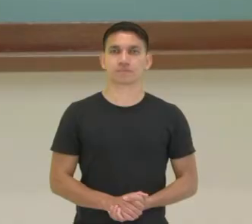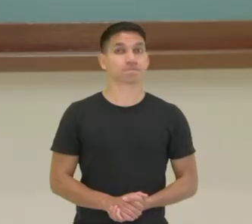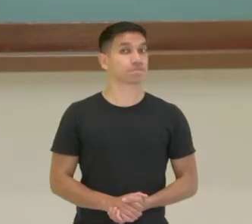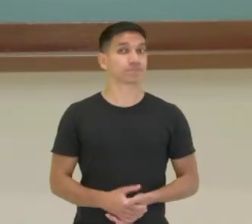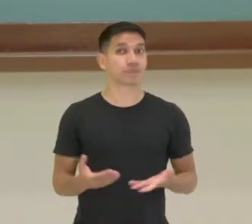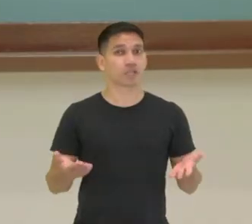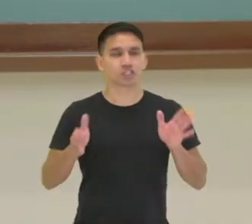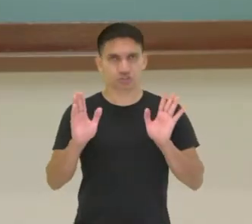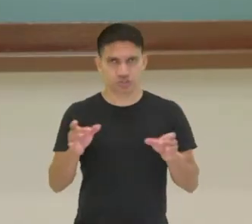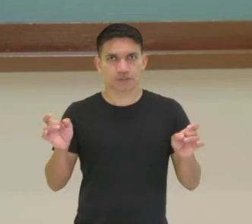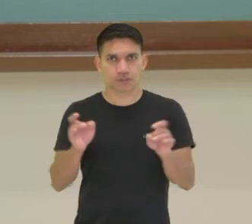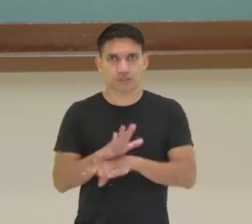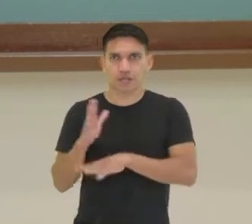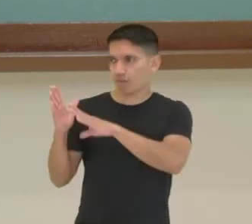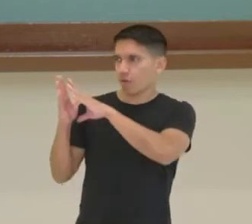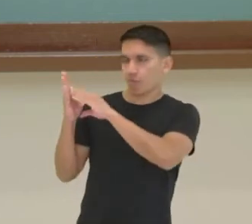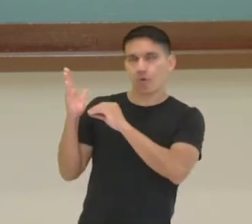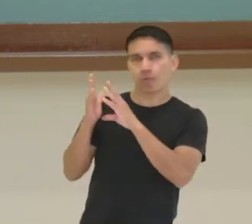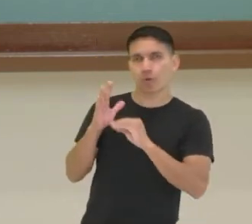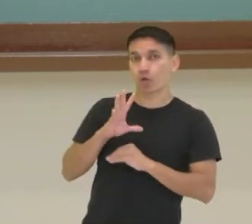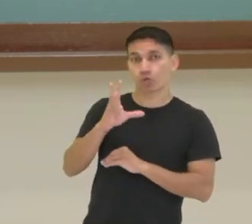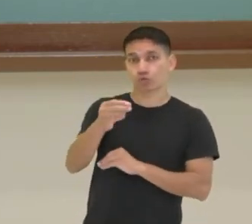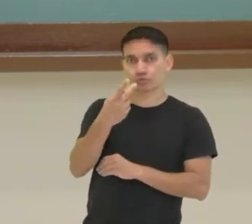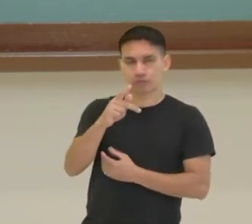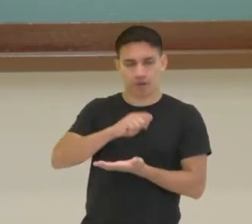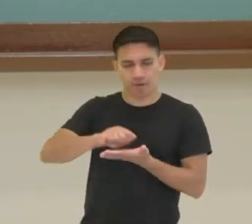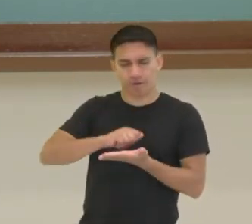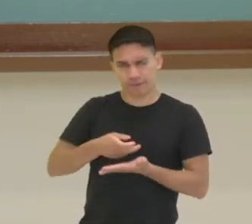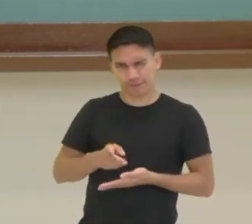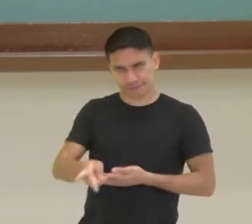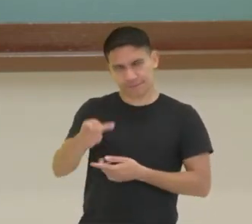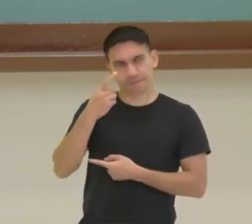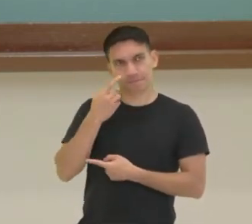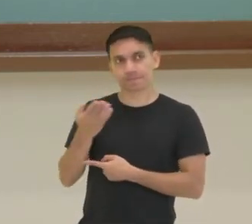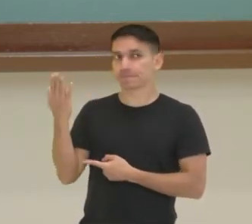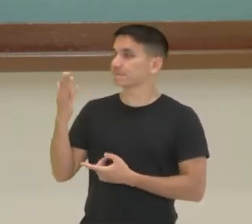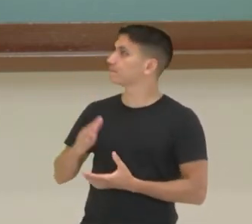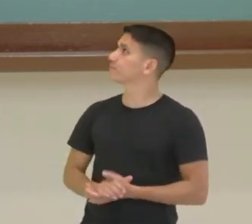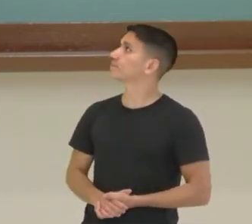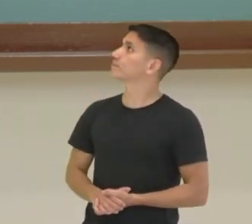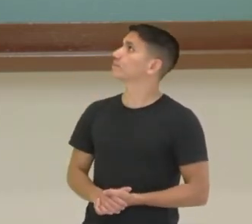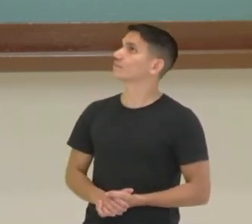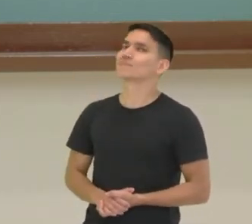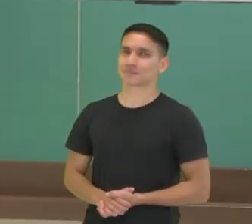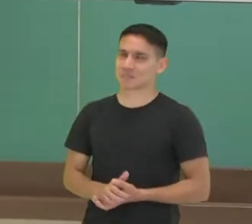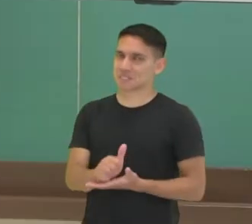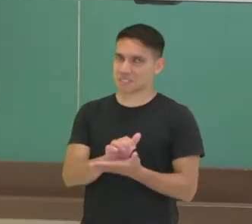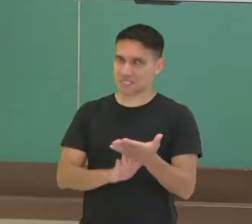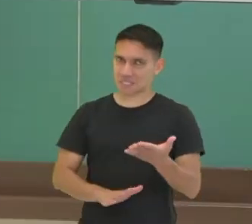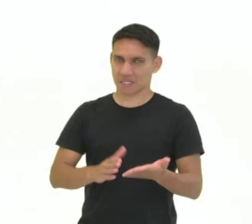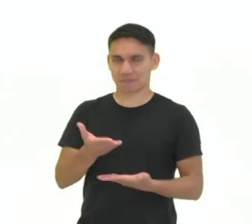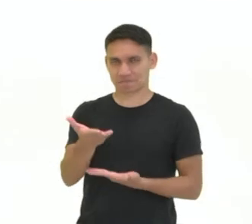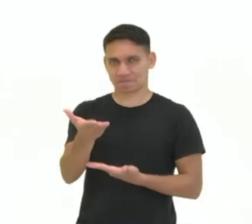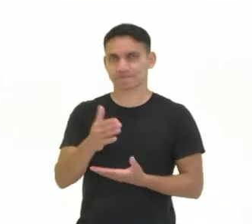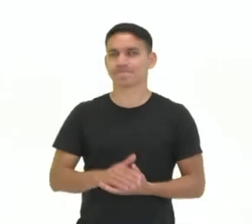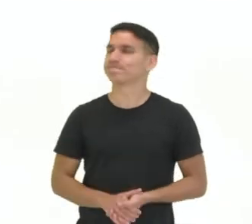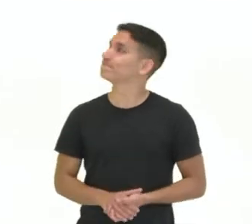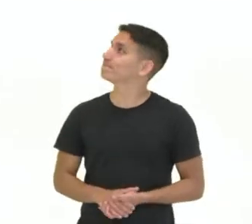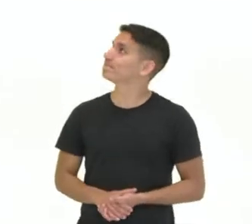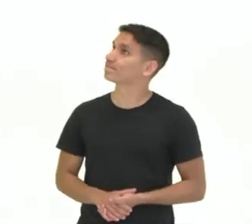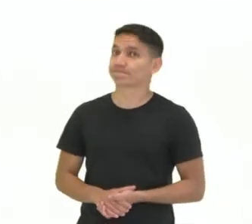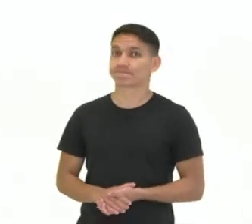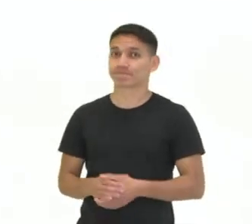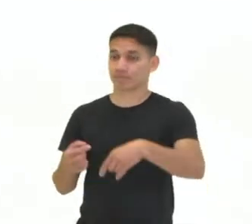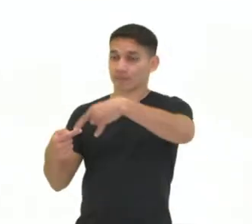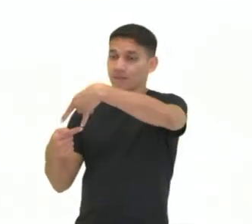Agora que você já anotou tudo no seu caderno, vamos continuando. Tem um exercício para você. Em um trapézio,